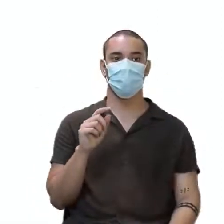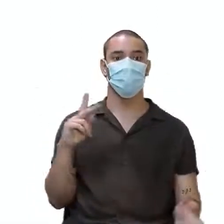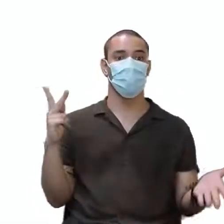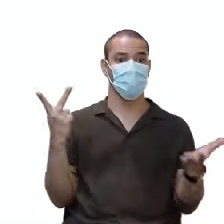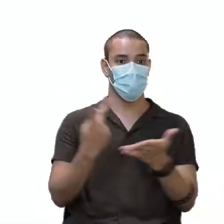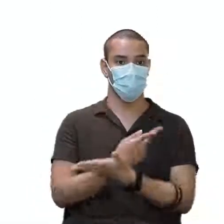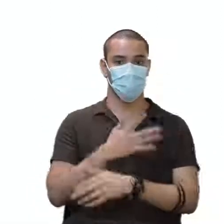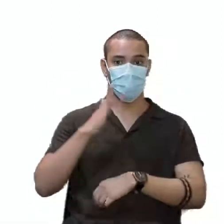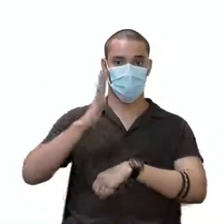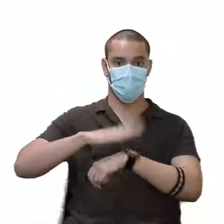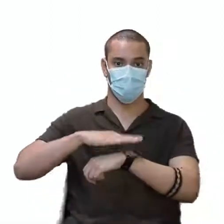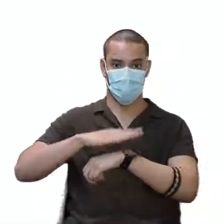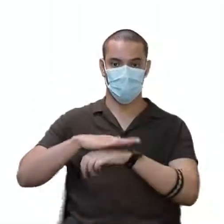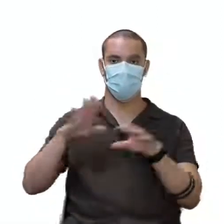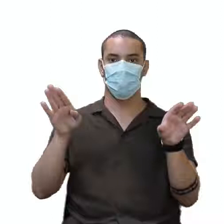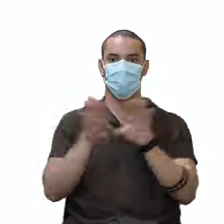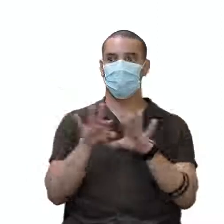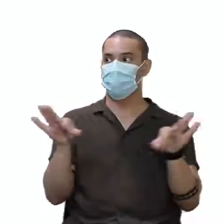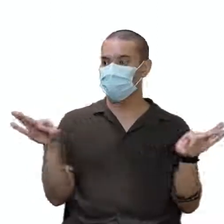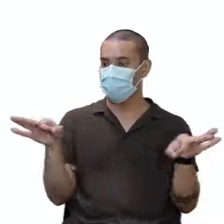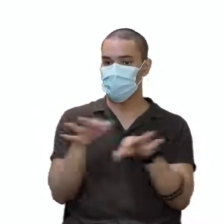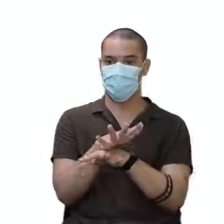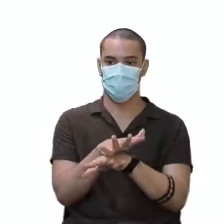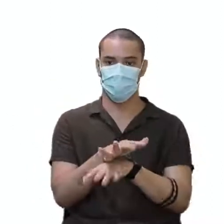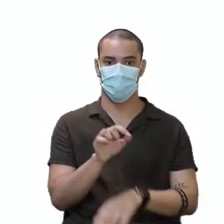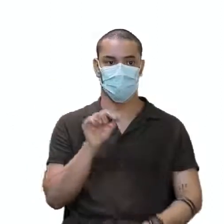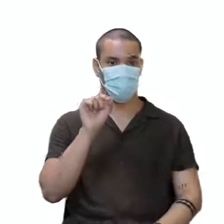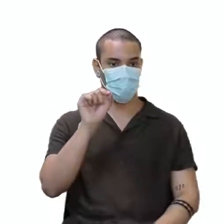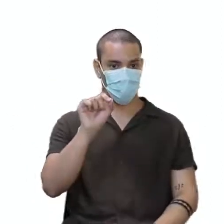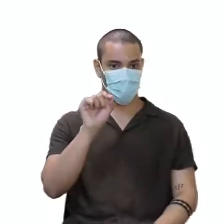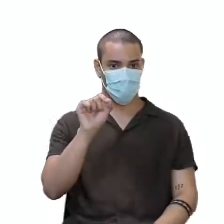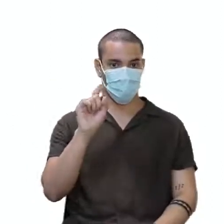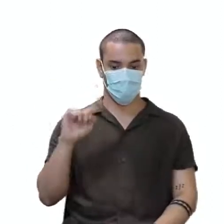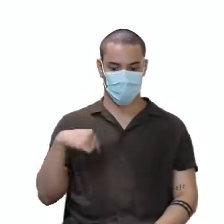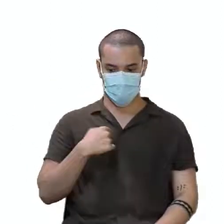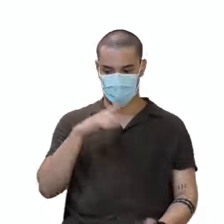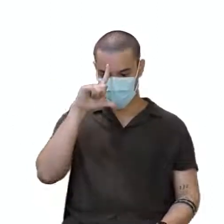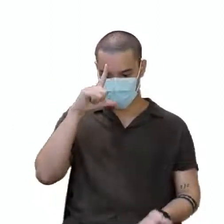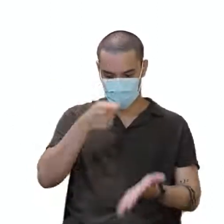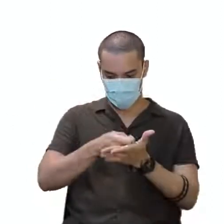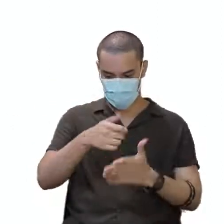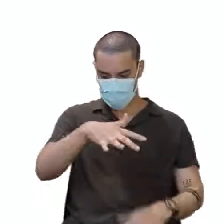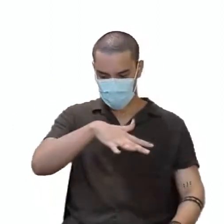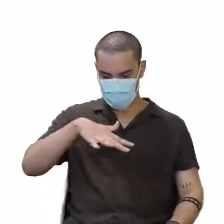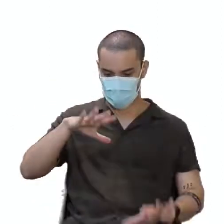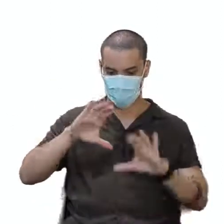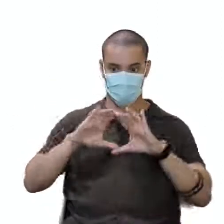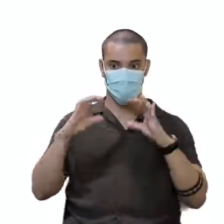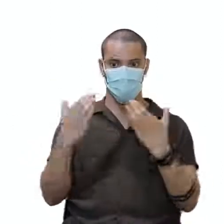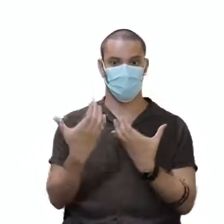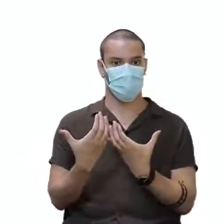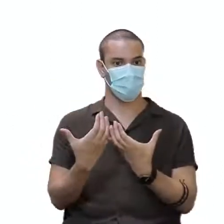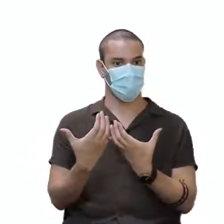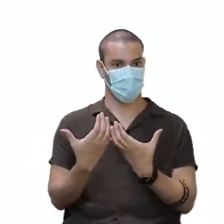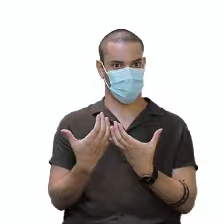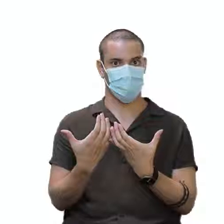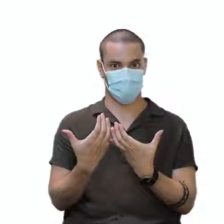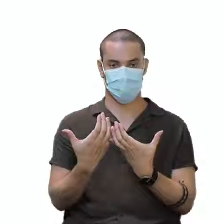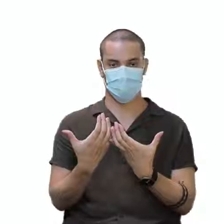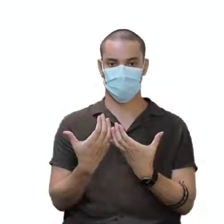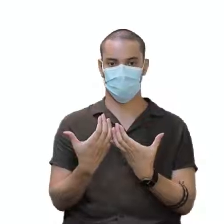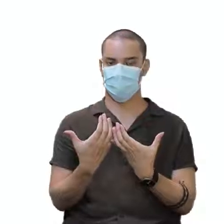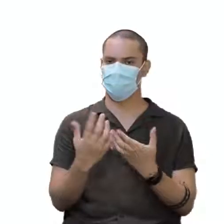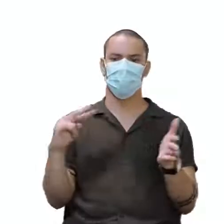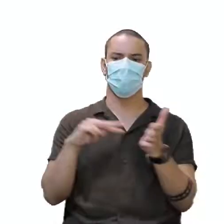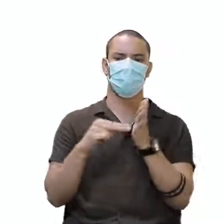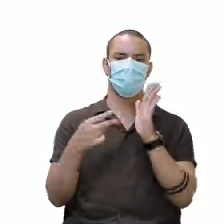o tempo e termina quando se estabelece na área uma comunidade estável.